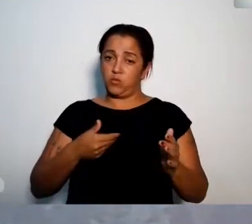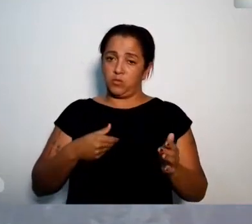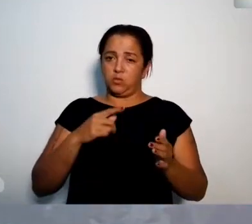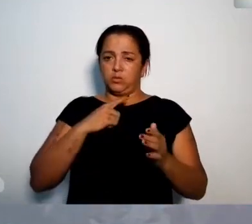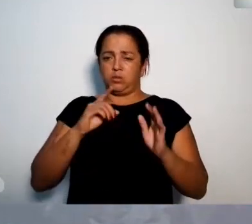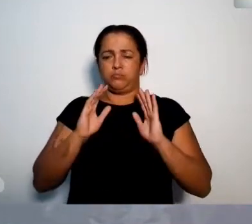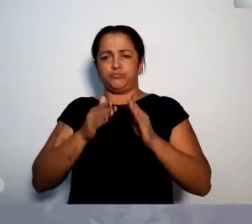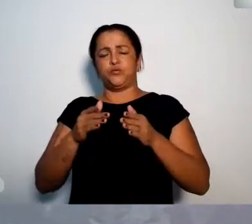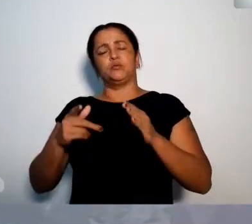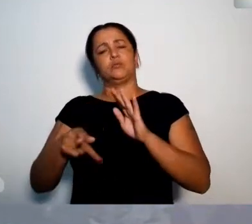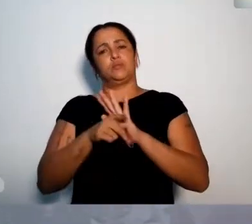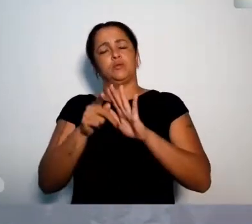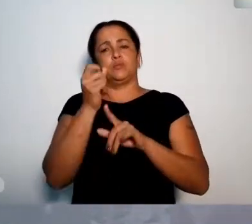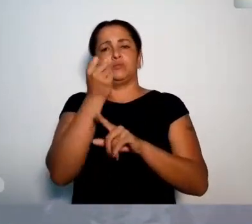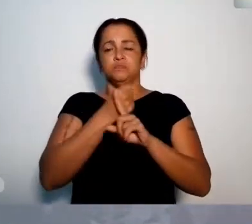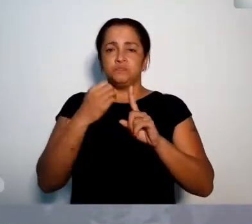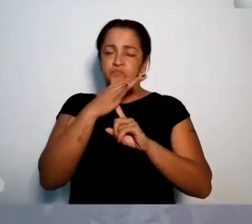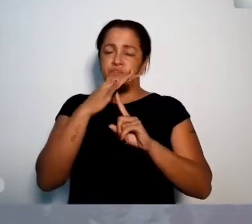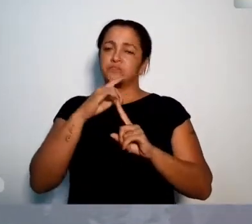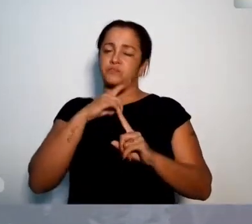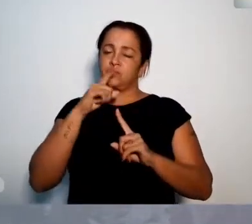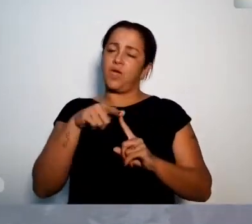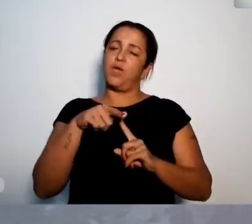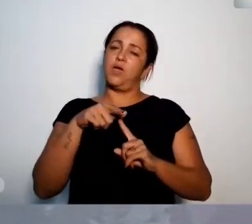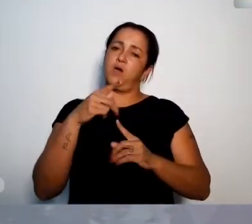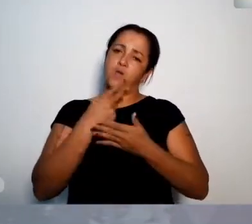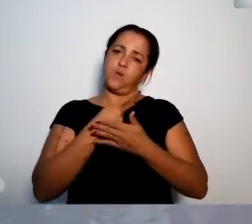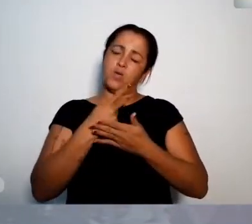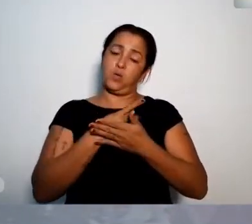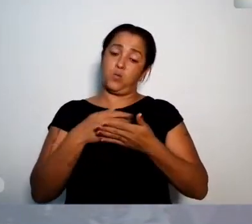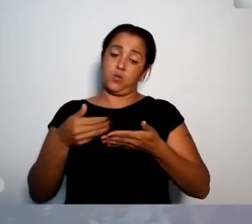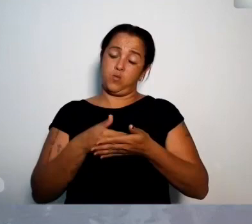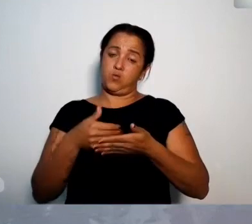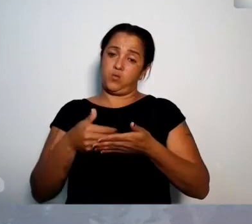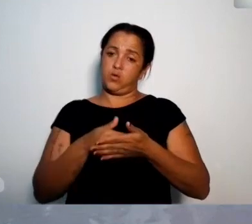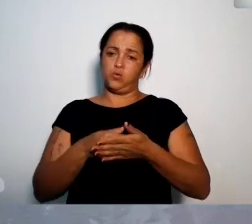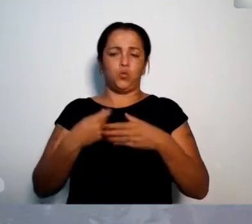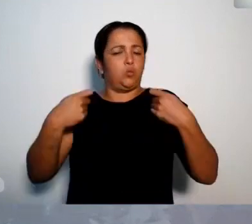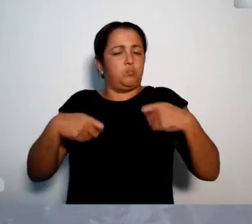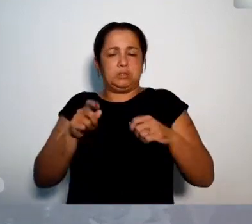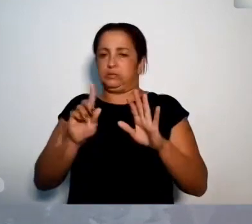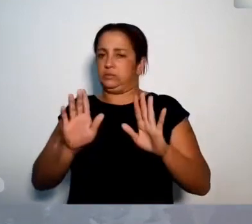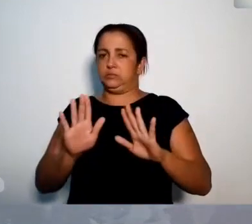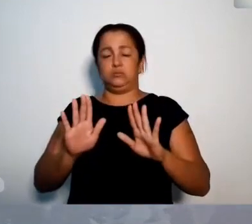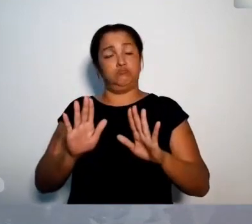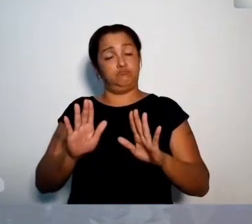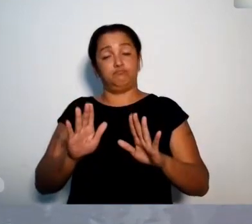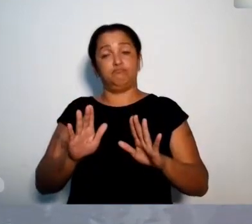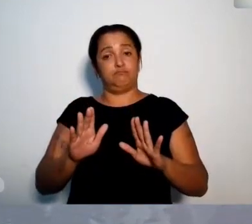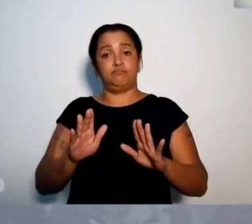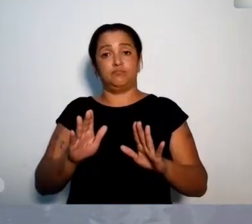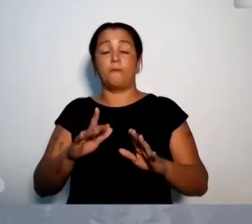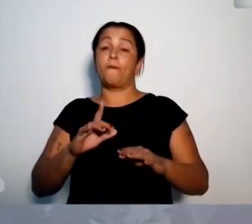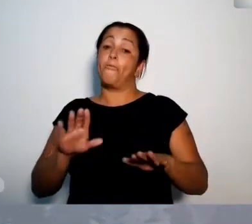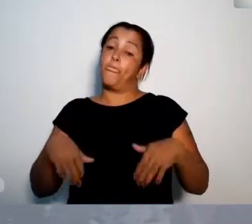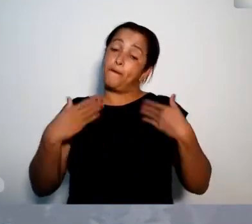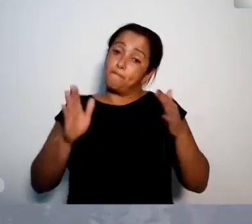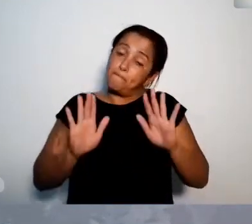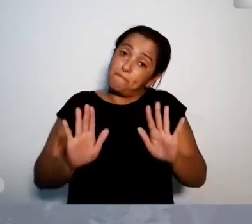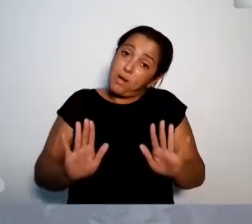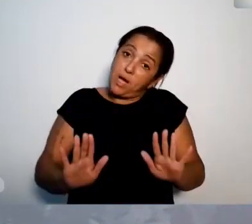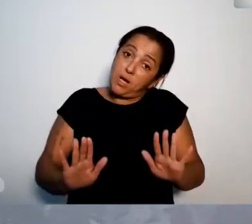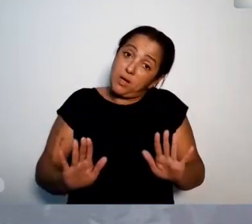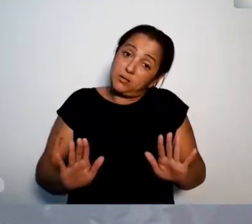sociedade é um erro, e é um erro que talvez Botucatu não precisasse passar por isso. Entretanto, né, como o